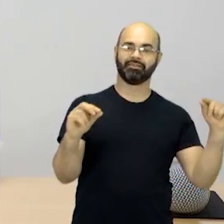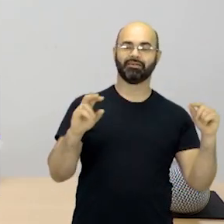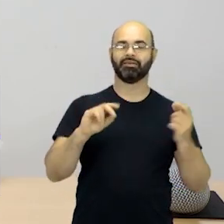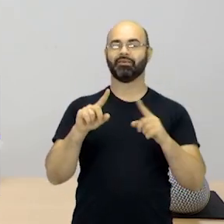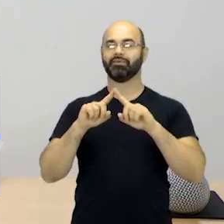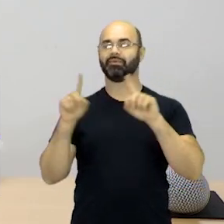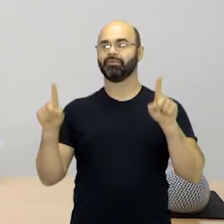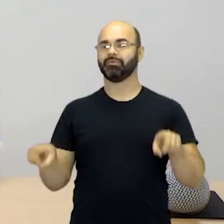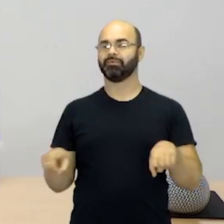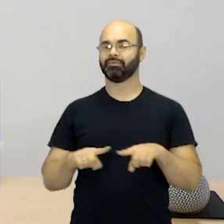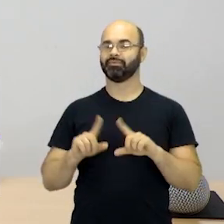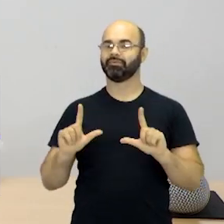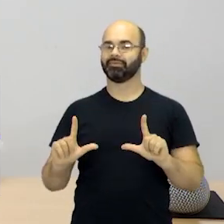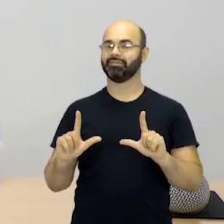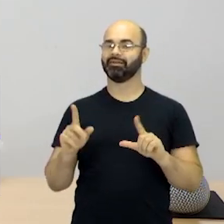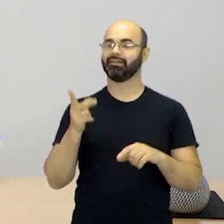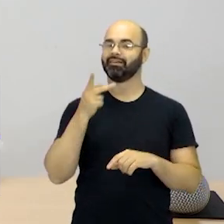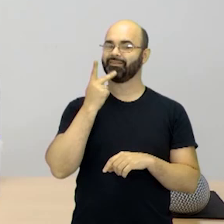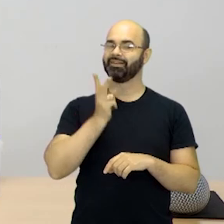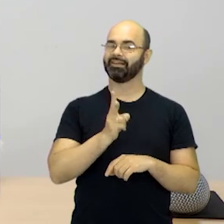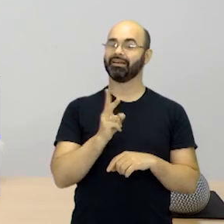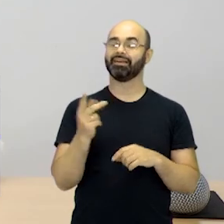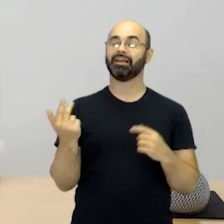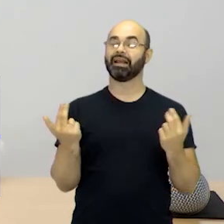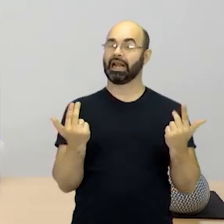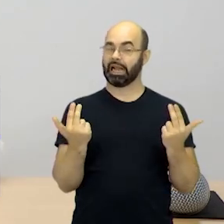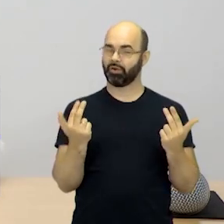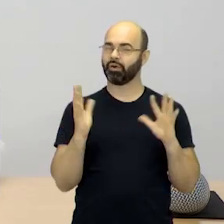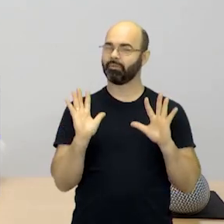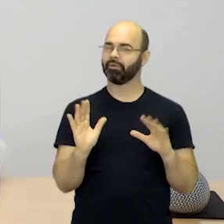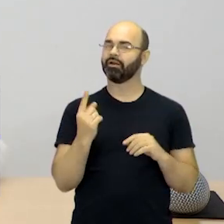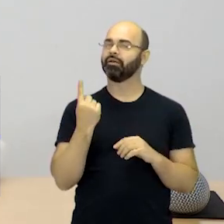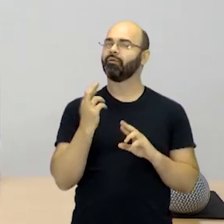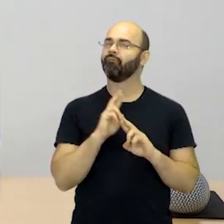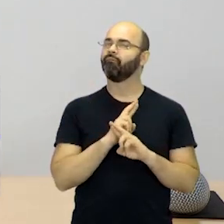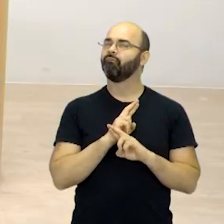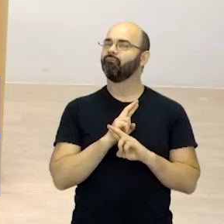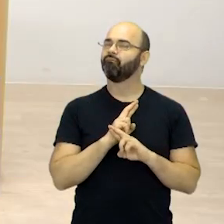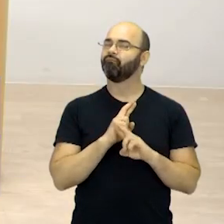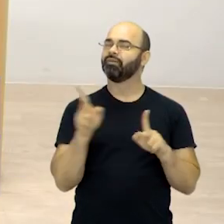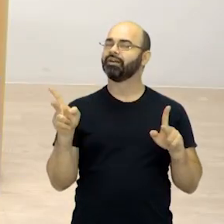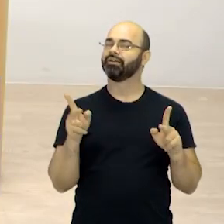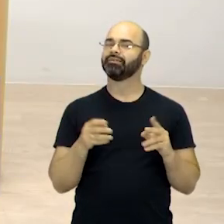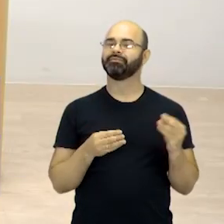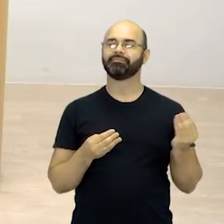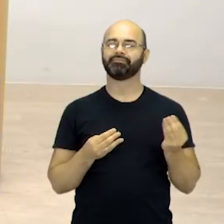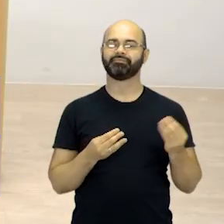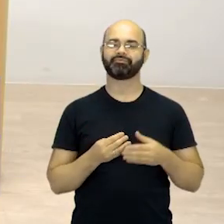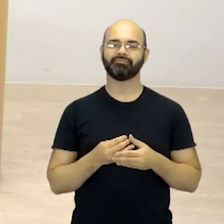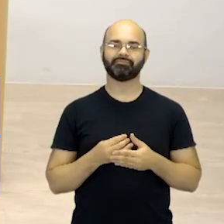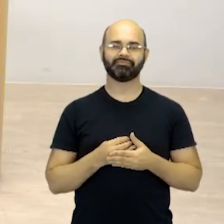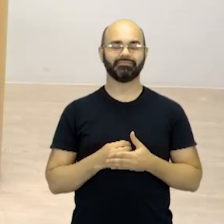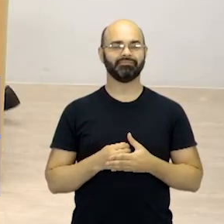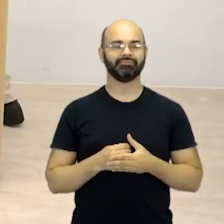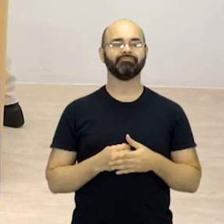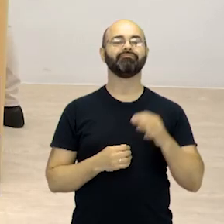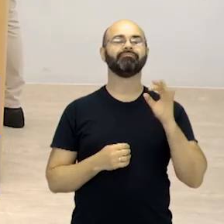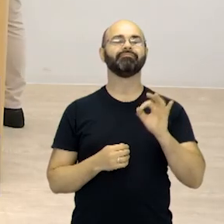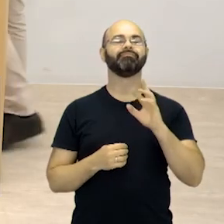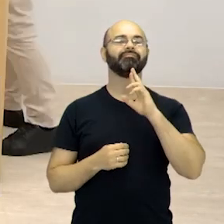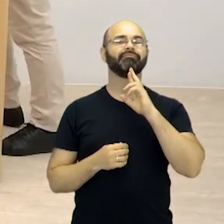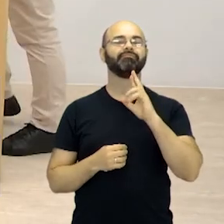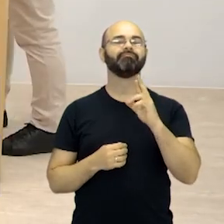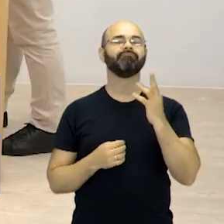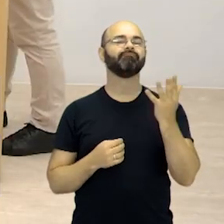Tony? E a gente vai É grifar quase ela. tudo igual, mas só tem uma diferença. Só tem uma Muito bem. diferença, Vivi. Fala pra 3% nós. disse redondo Qual aqui. que é? Qual que é a